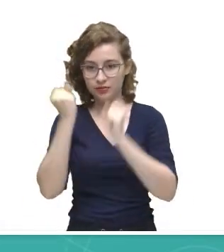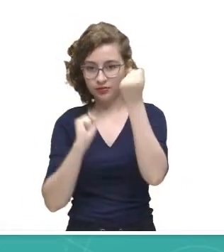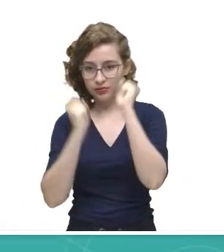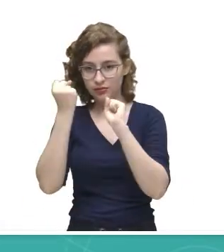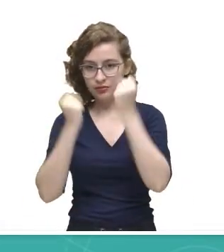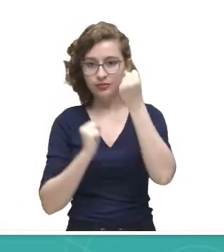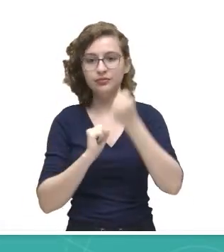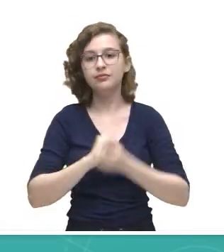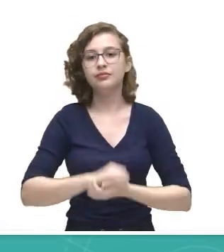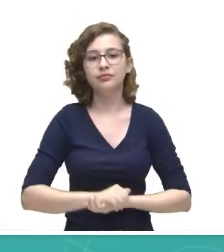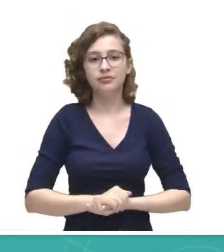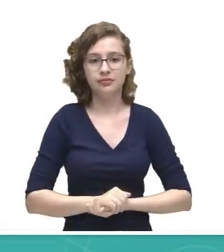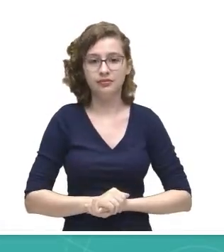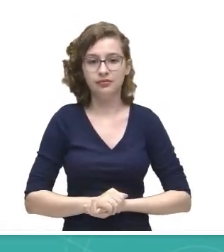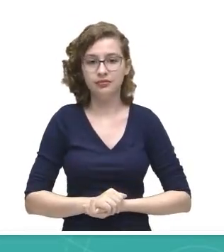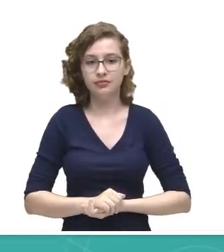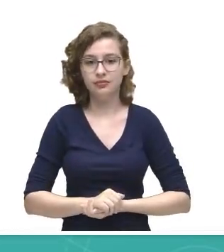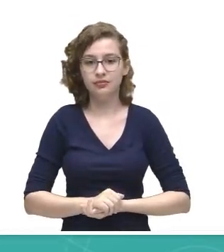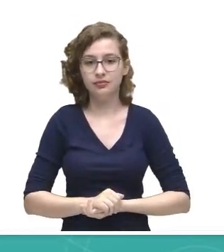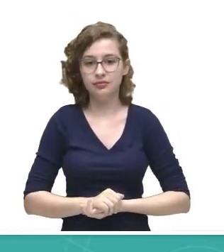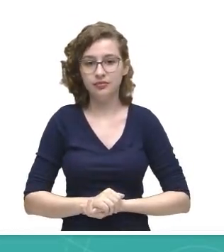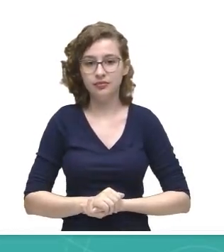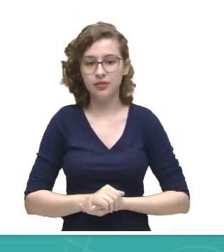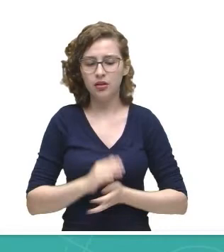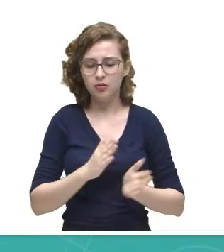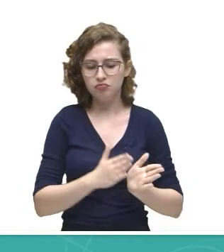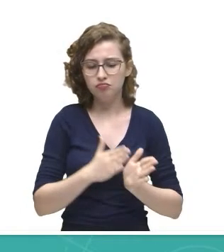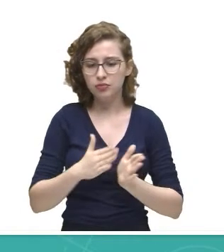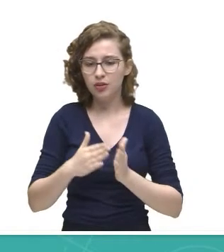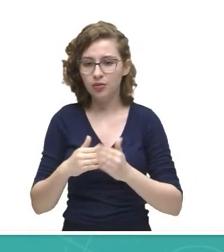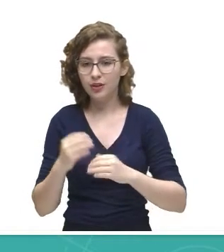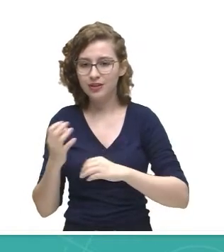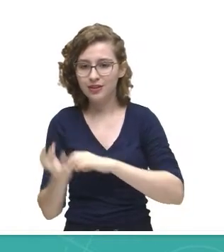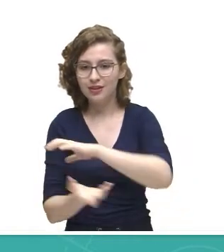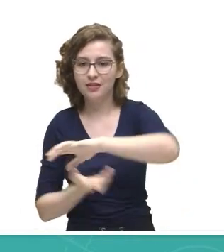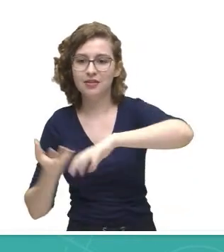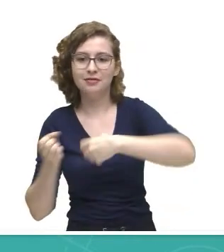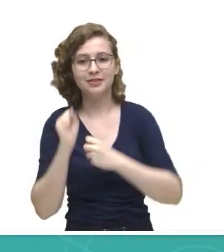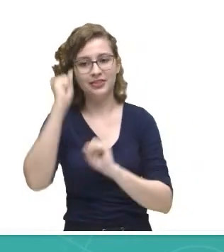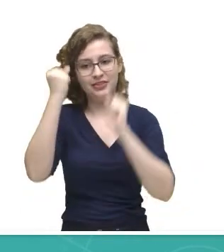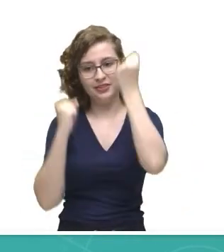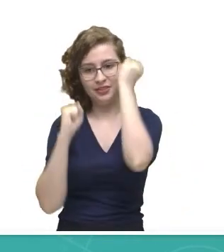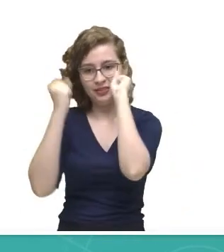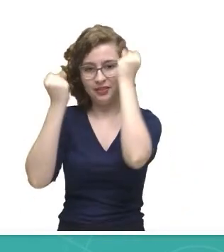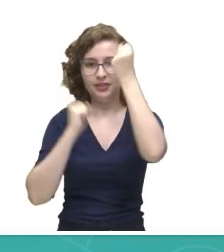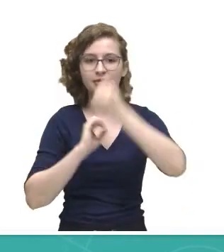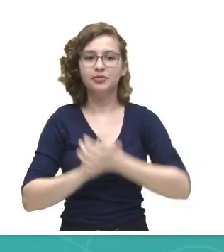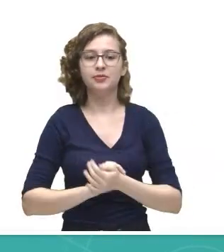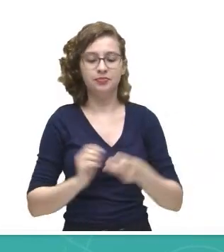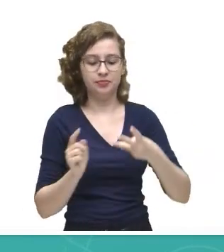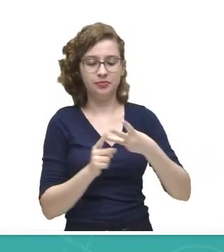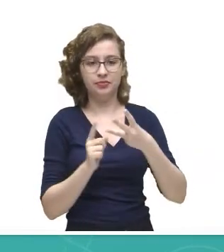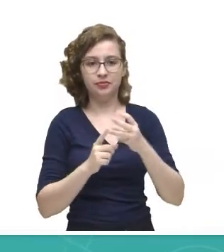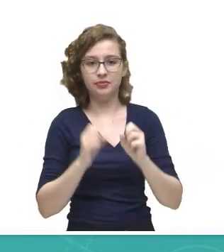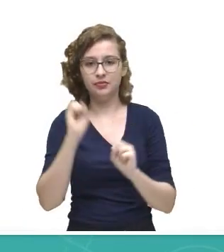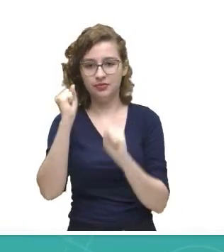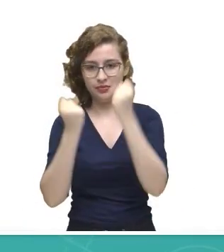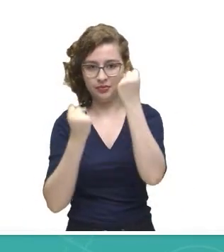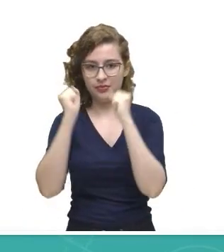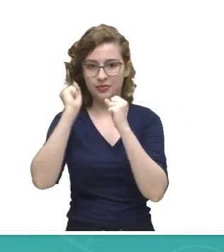mecanização, que já vem aí nesse processo da Revolução Industrial. A terceira forma, a mecanização,